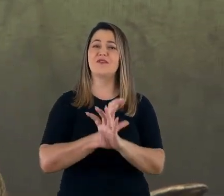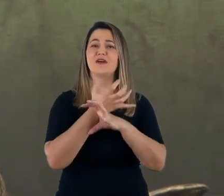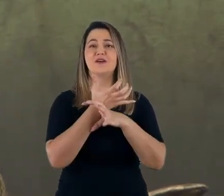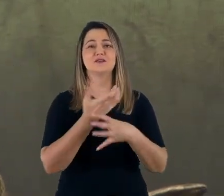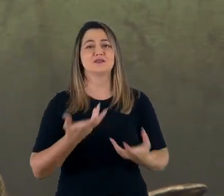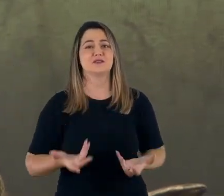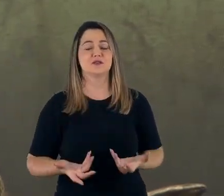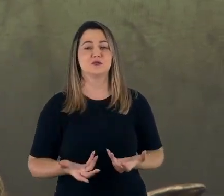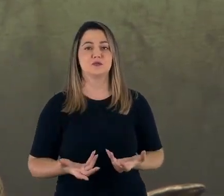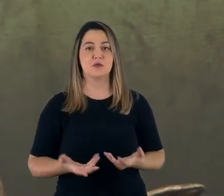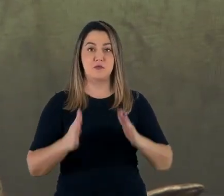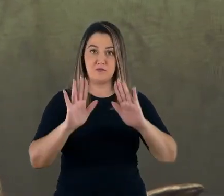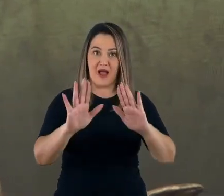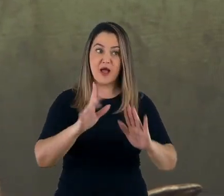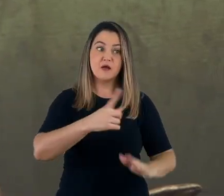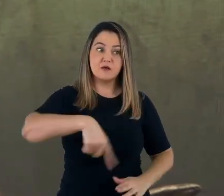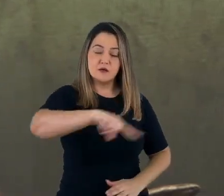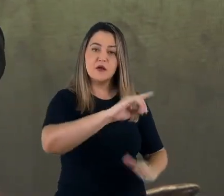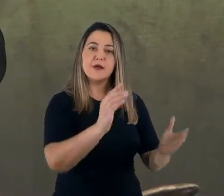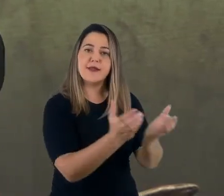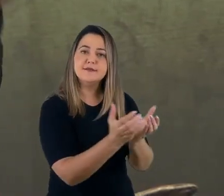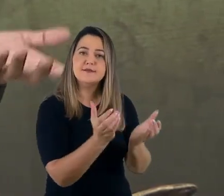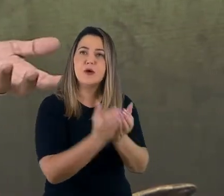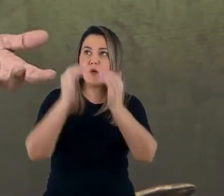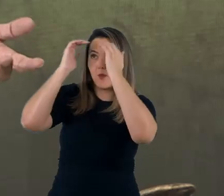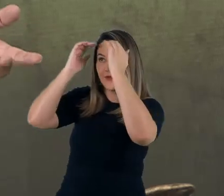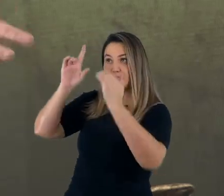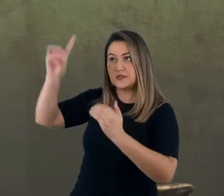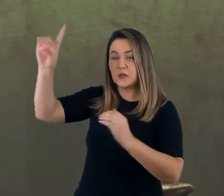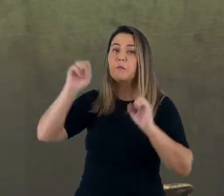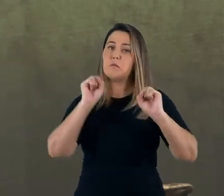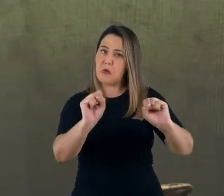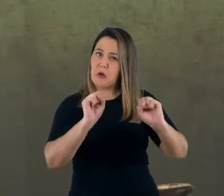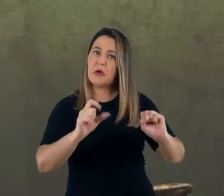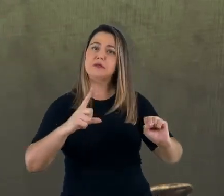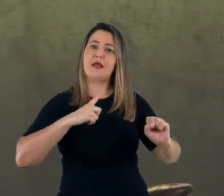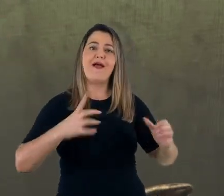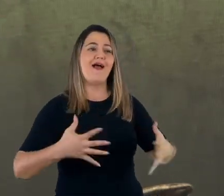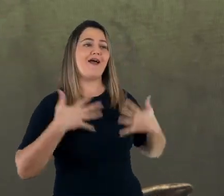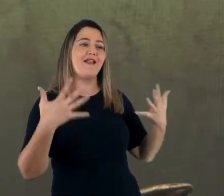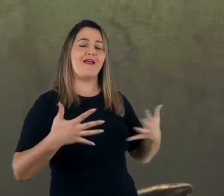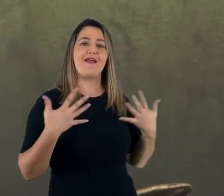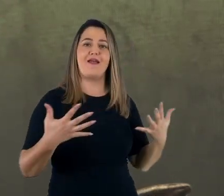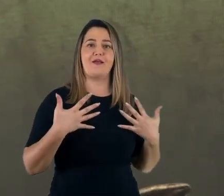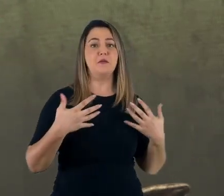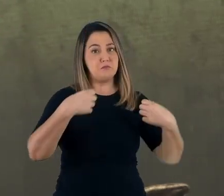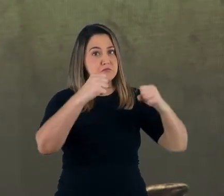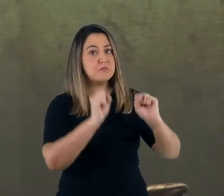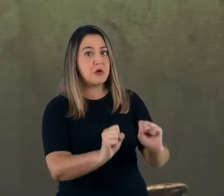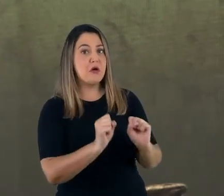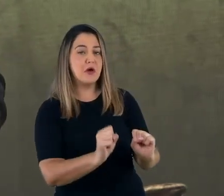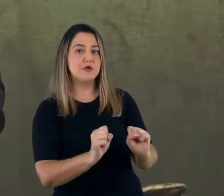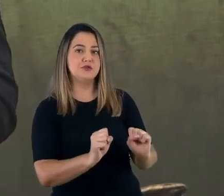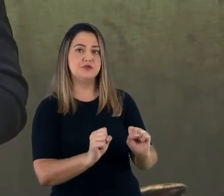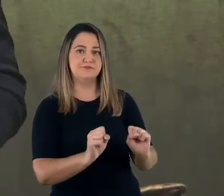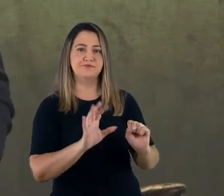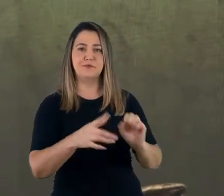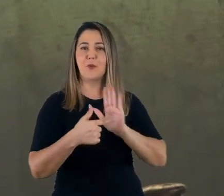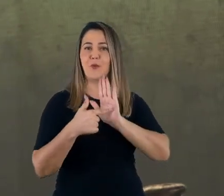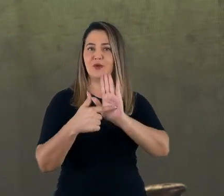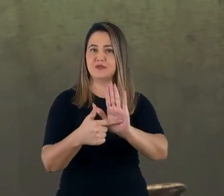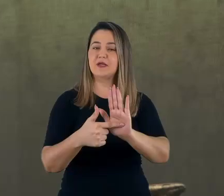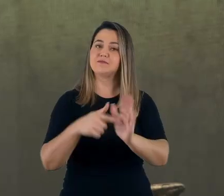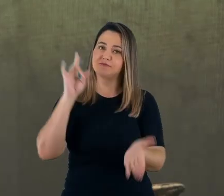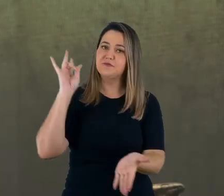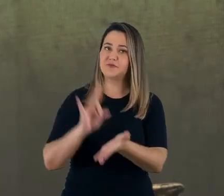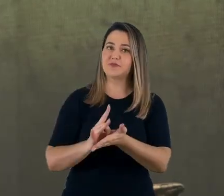lado, que quem teme a Deus não possa se descontrair, ter momentos de celebração, entretenimento de maneira nenhuma. Eu quero mostrar